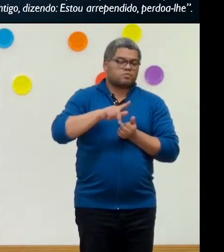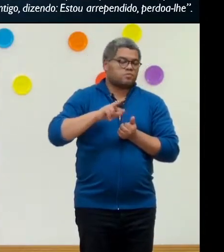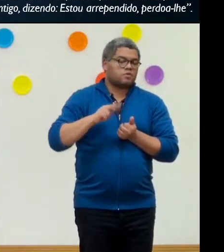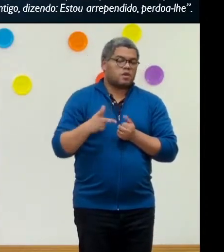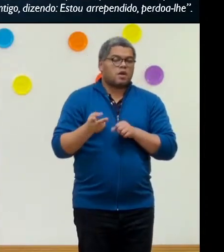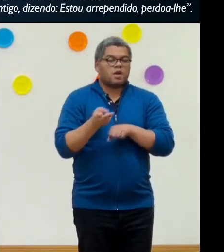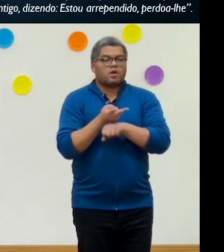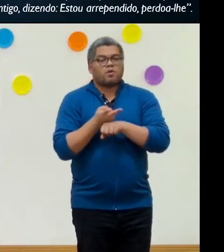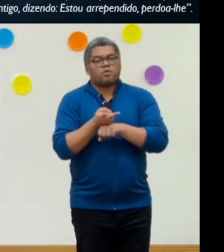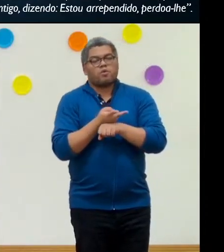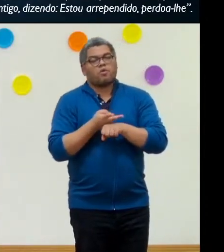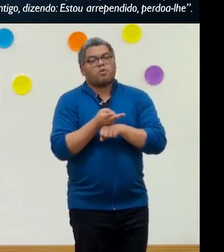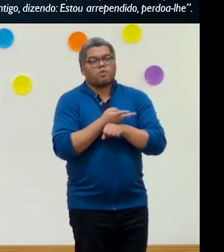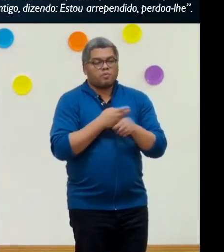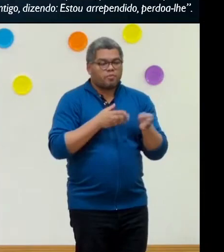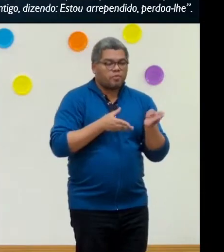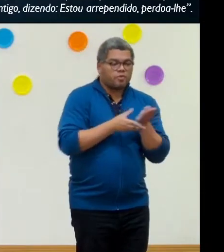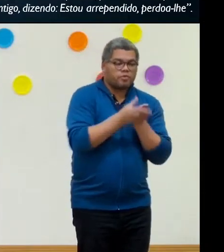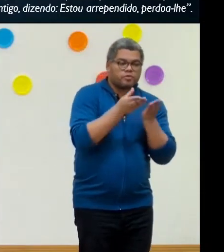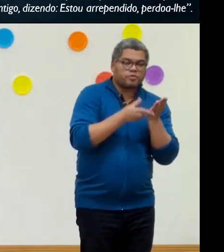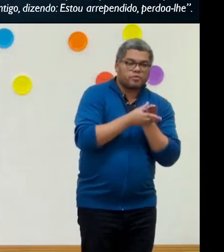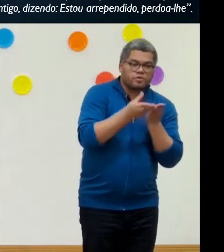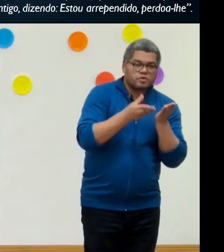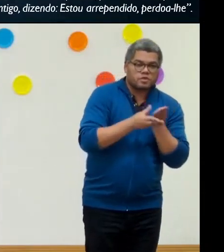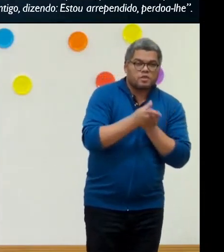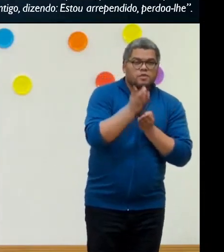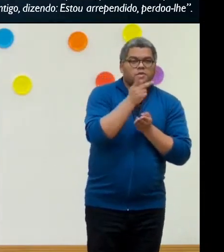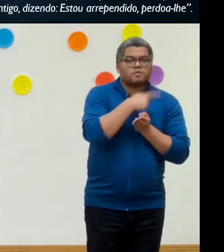busque aconselhamento pastoral, mas perdoe.